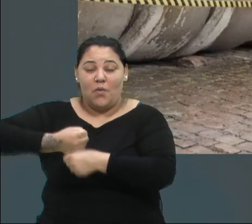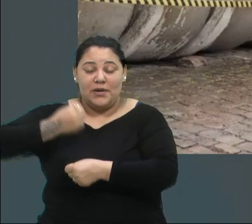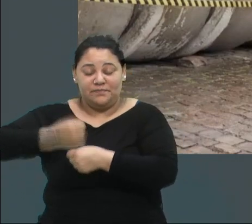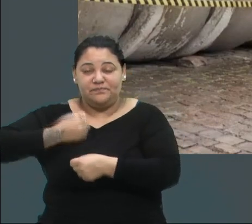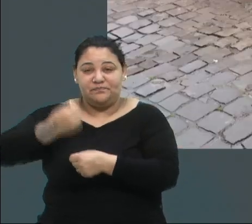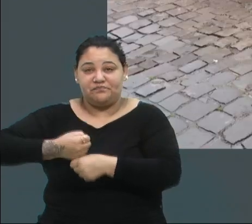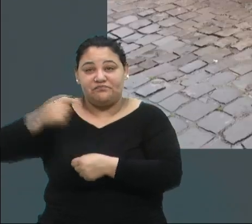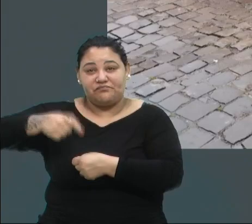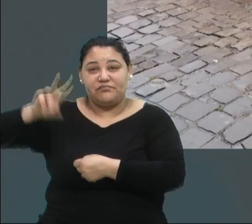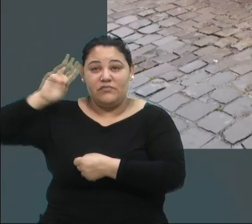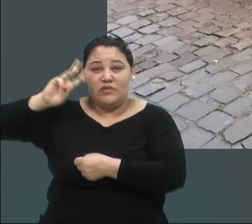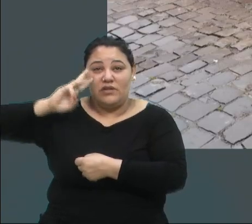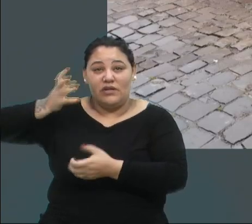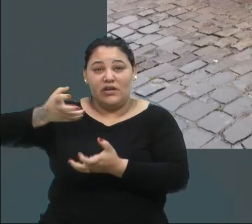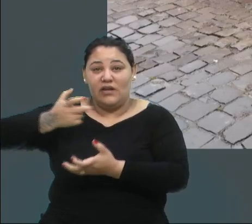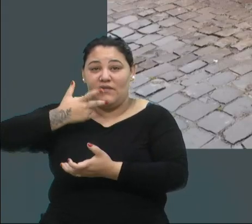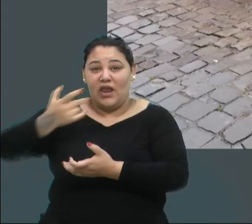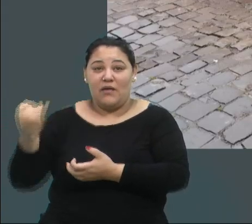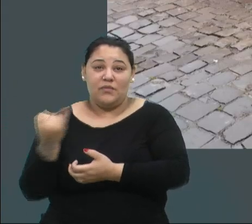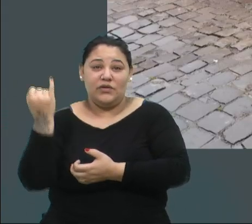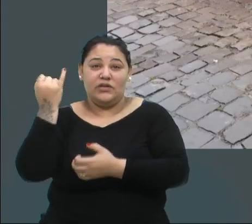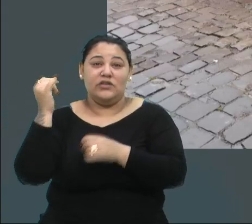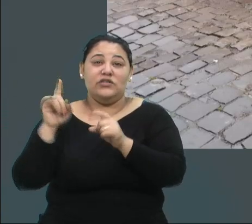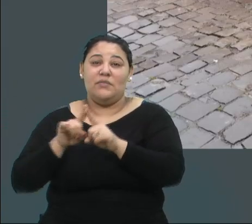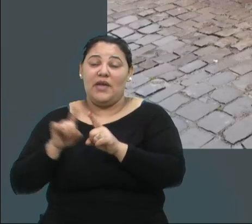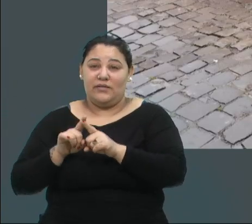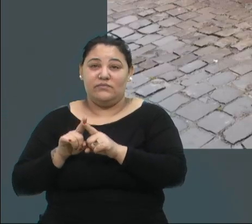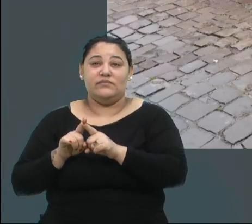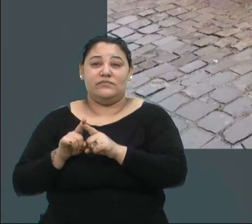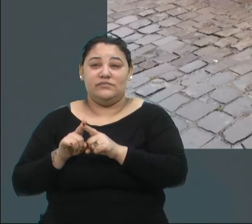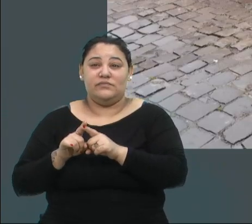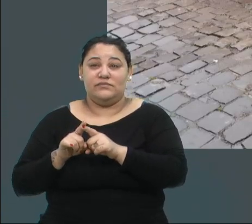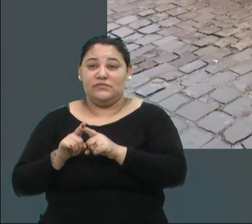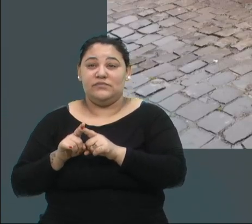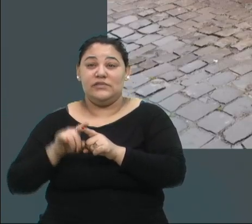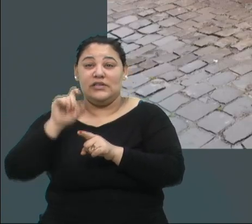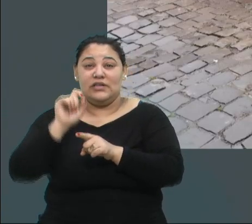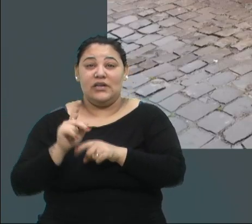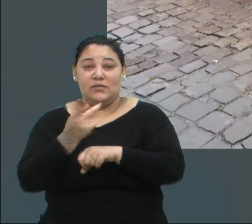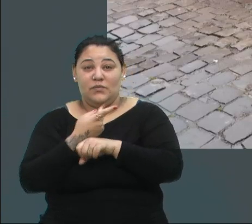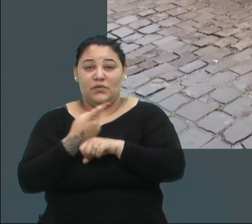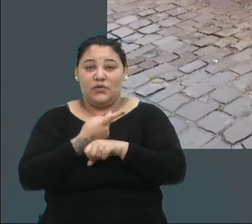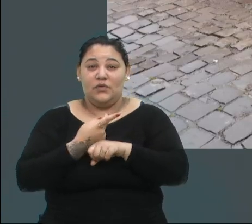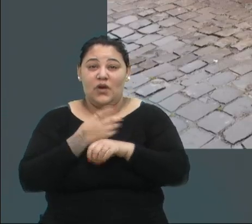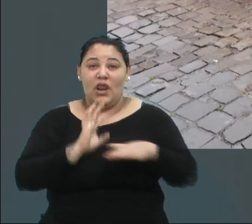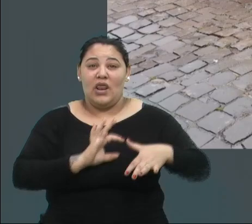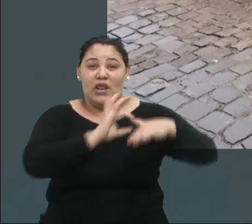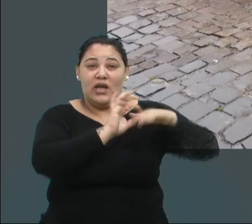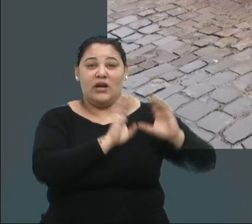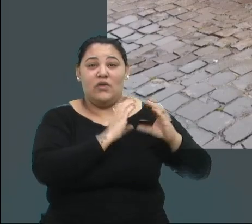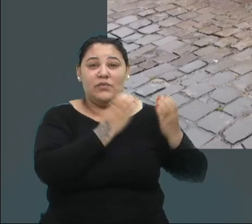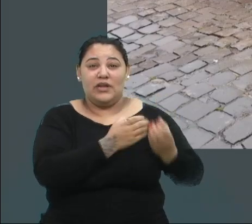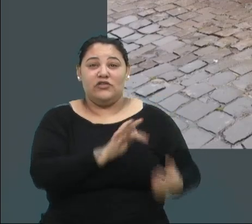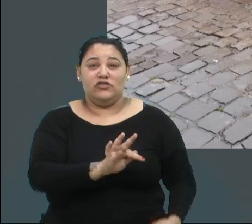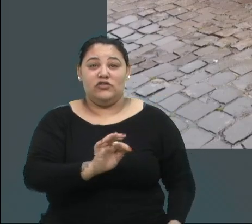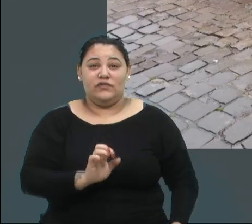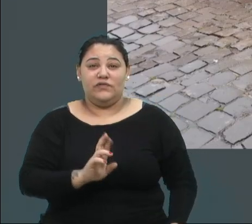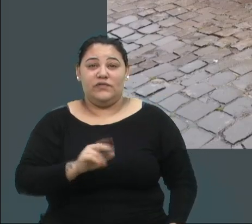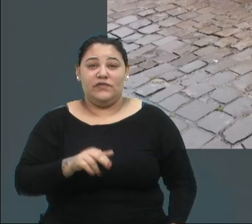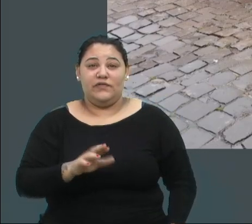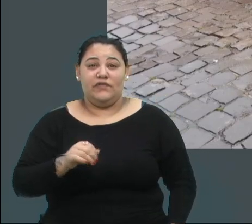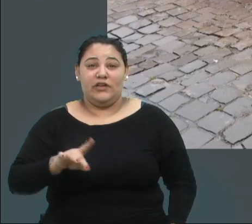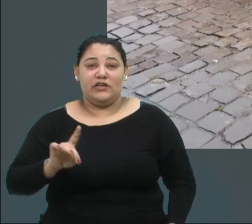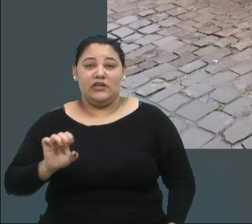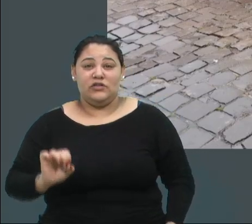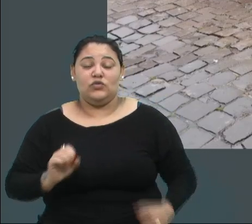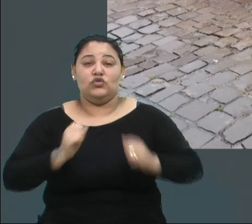e friso que quem nos procurou foi o líder comunitário Fernando Furlim, entre outros